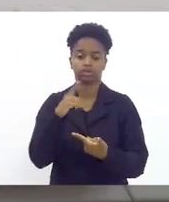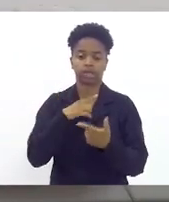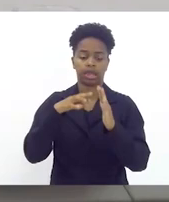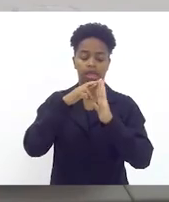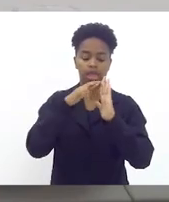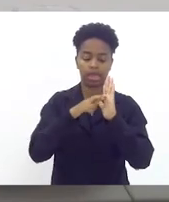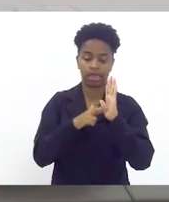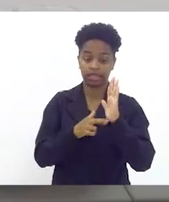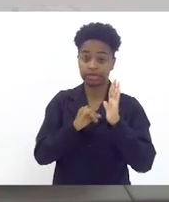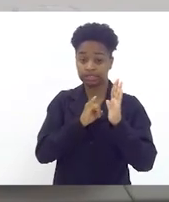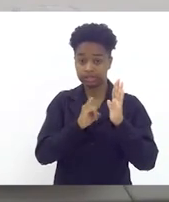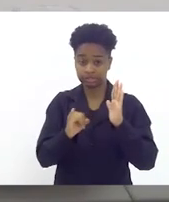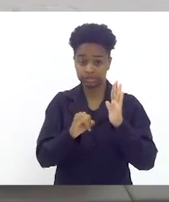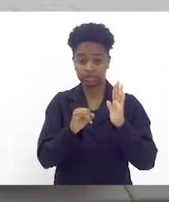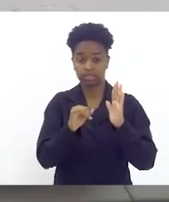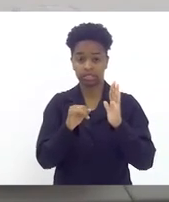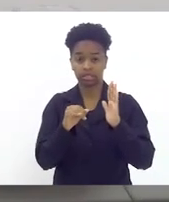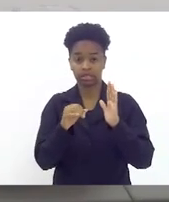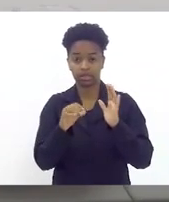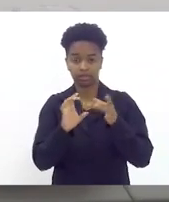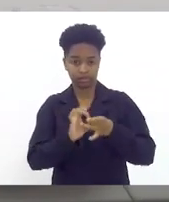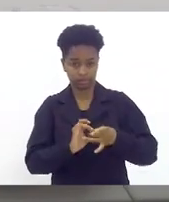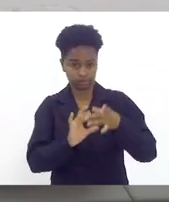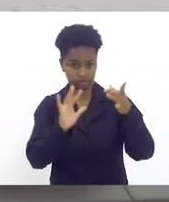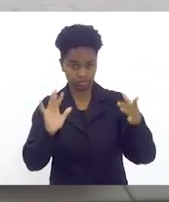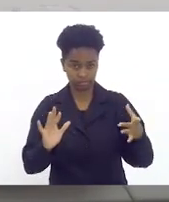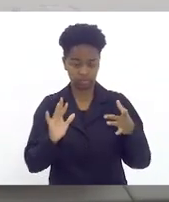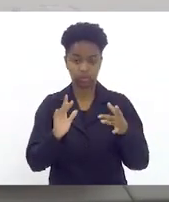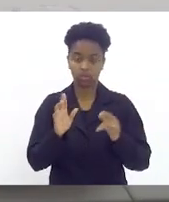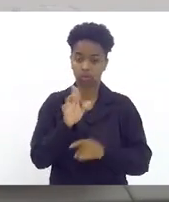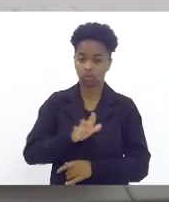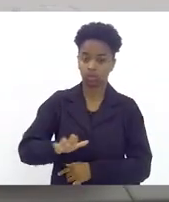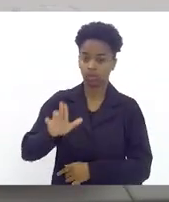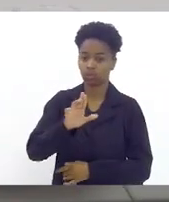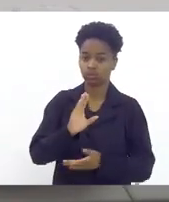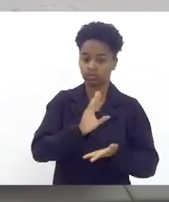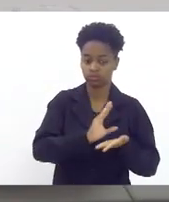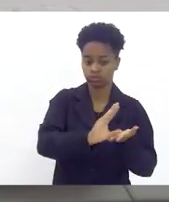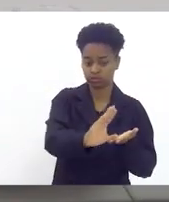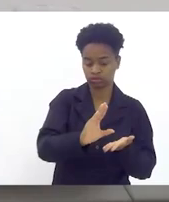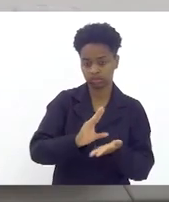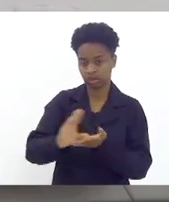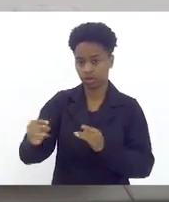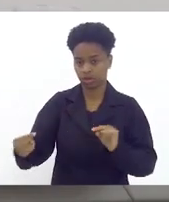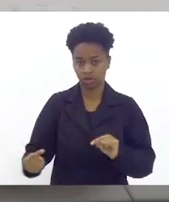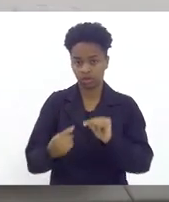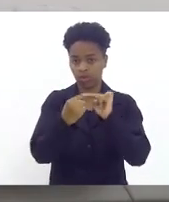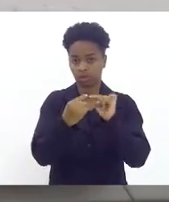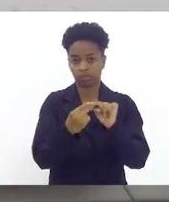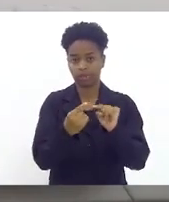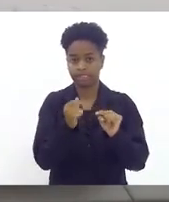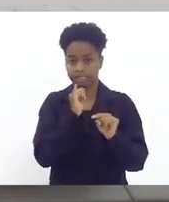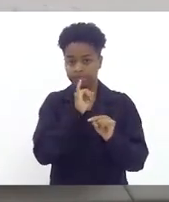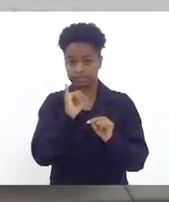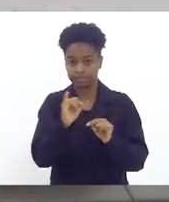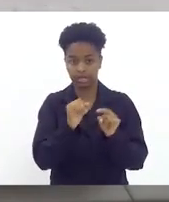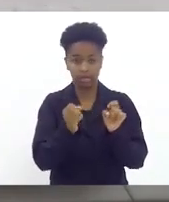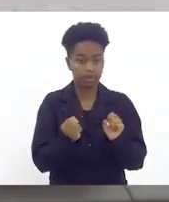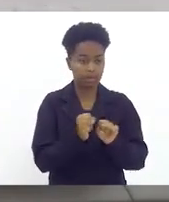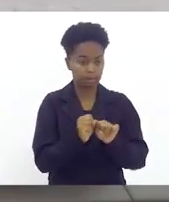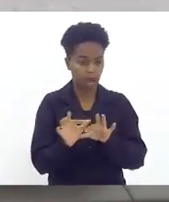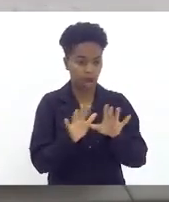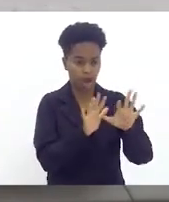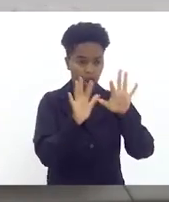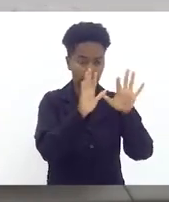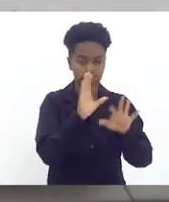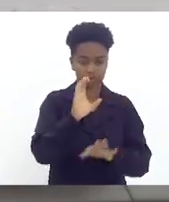para esse licenciamento de aplicação de recursos correspondente a emissão e é um impacto ambiental